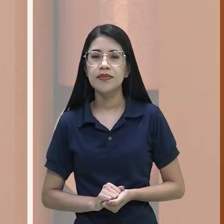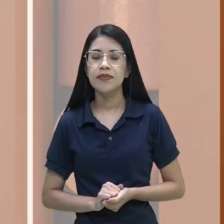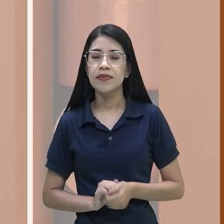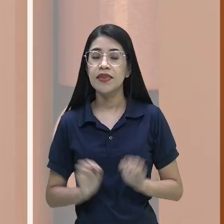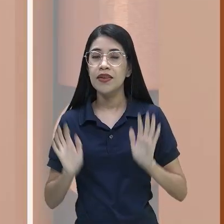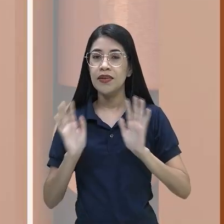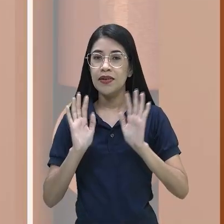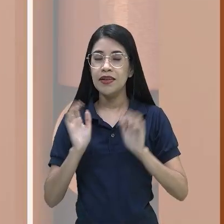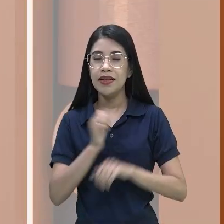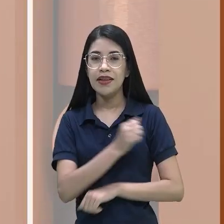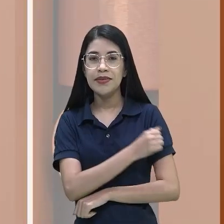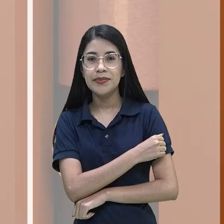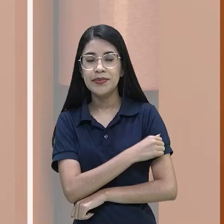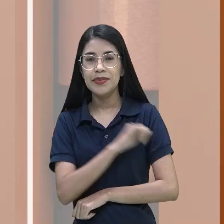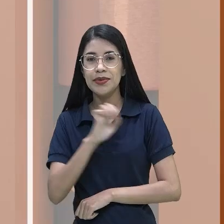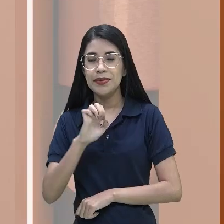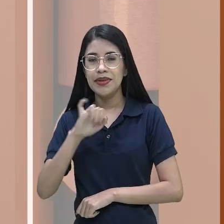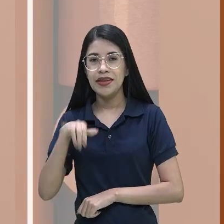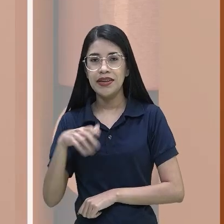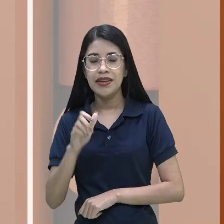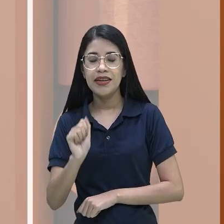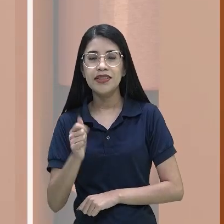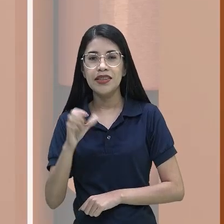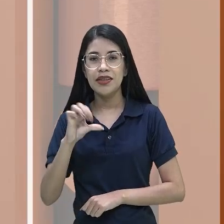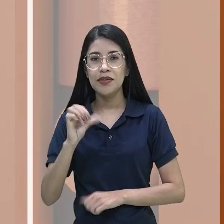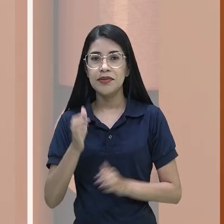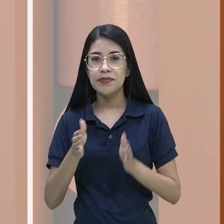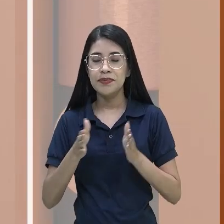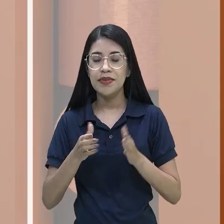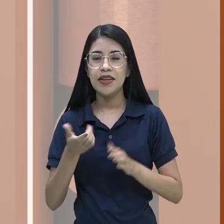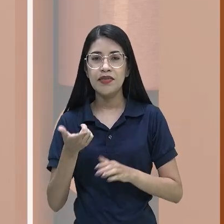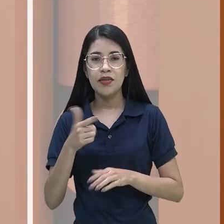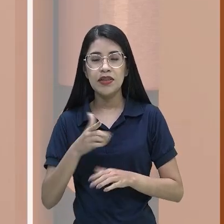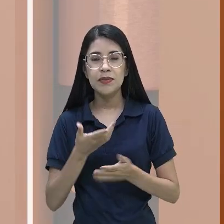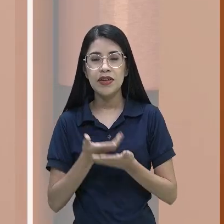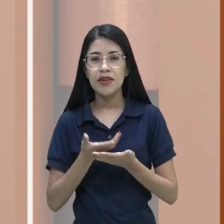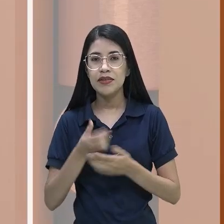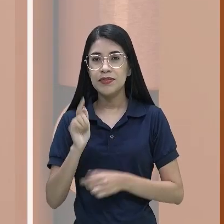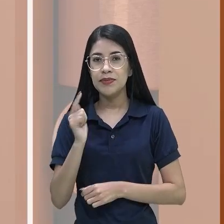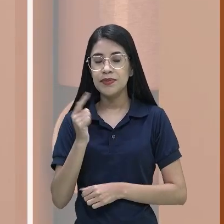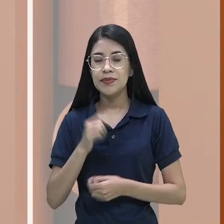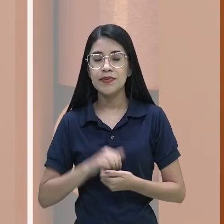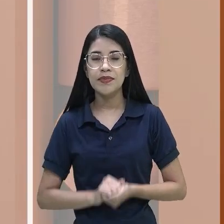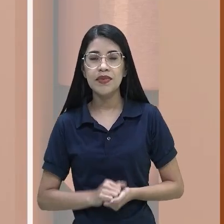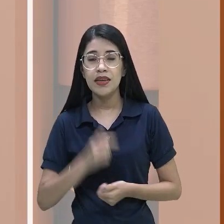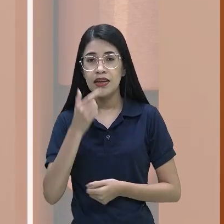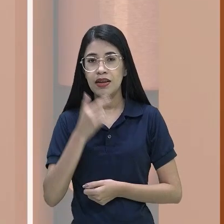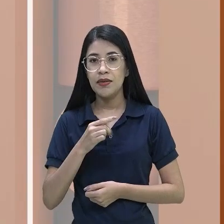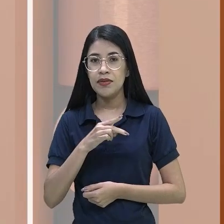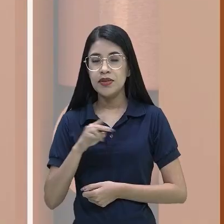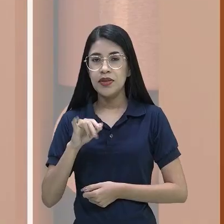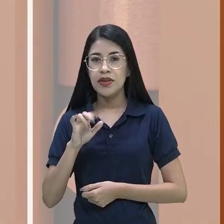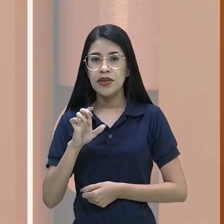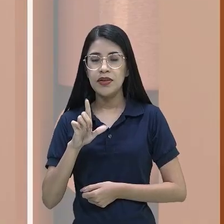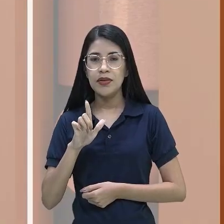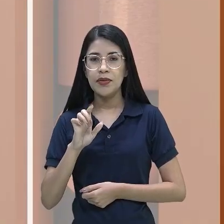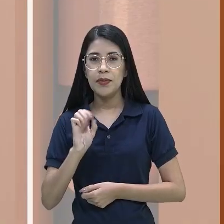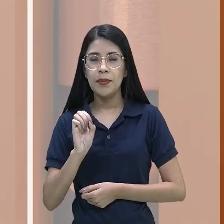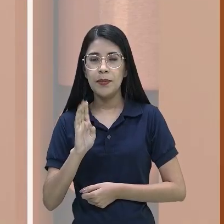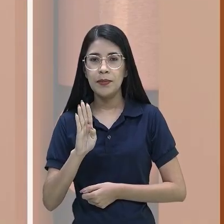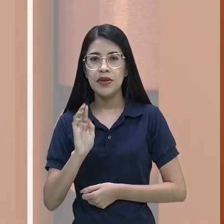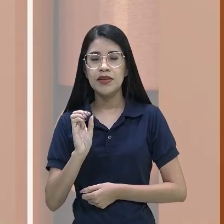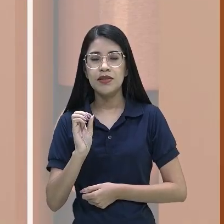Olá, alunos da EJA Nona Etapa. Estamos de volta para mais uma aula de Geografia. Eu sou o professor Ilbson do Nascimento, do componente